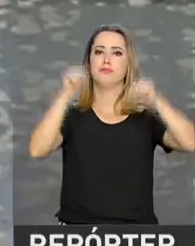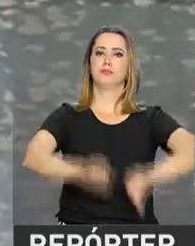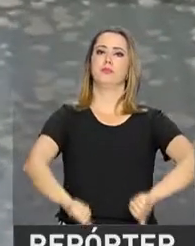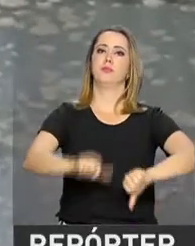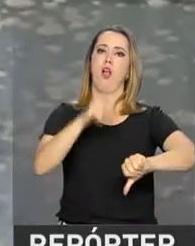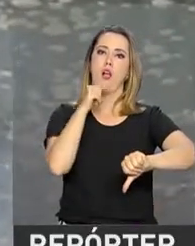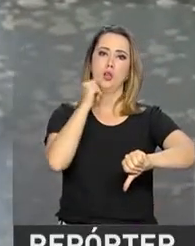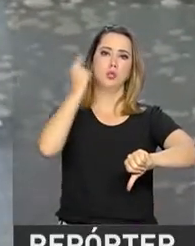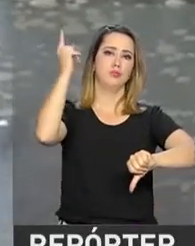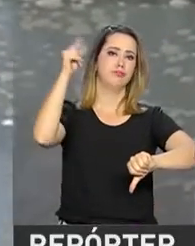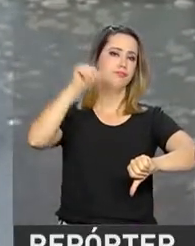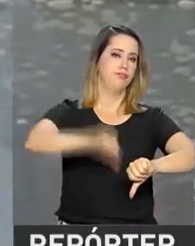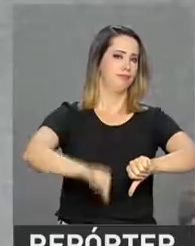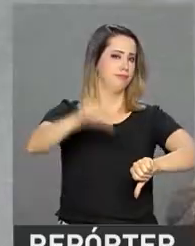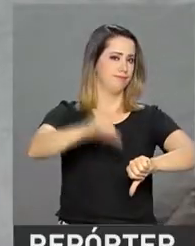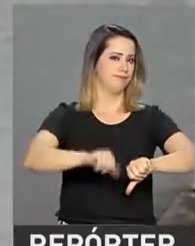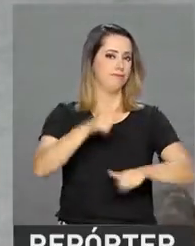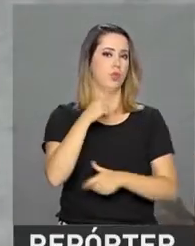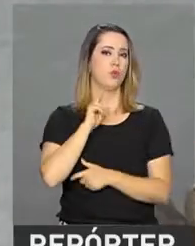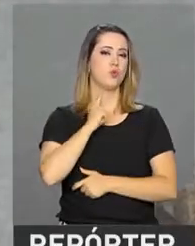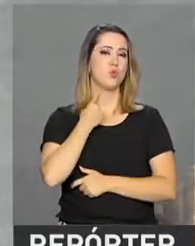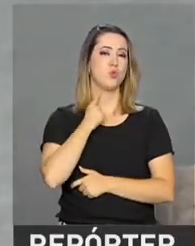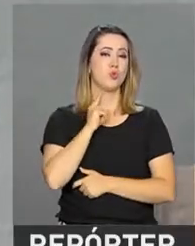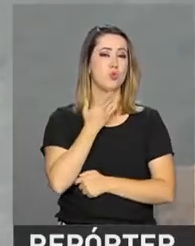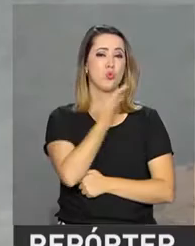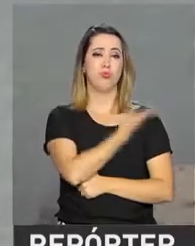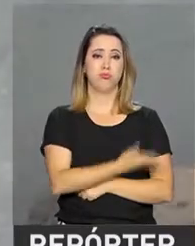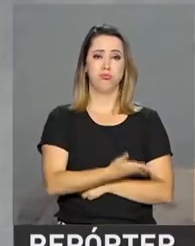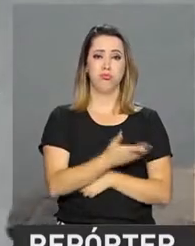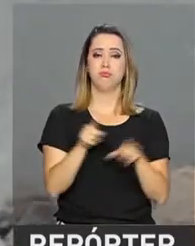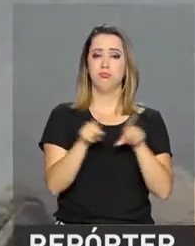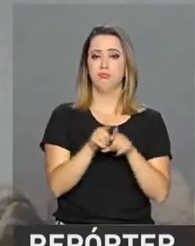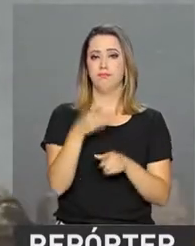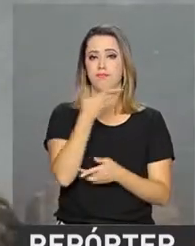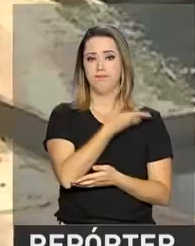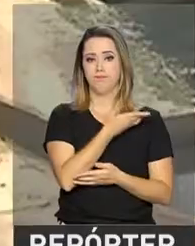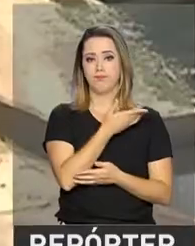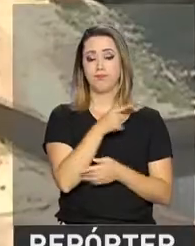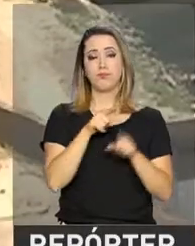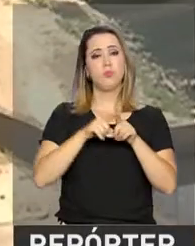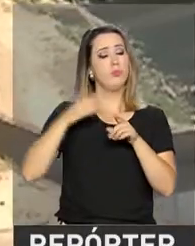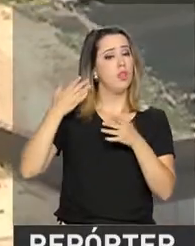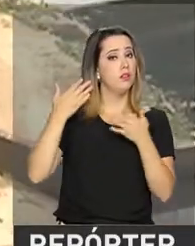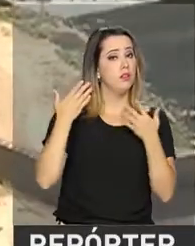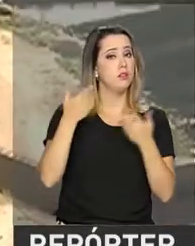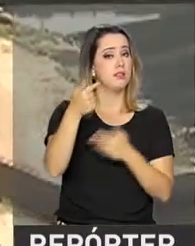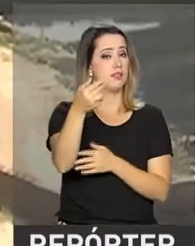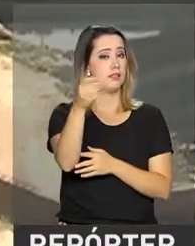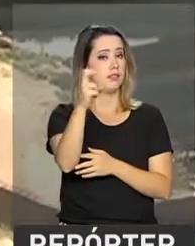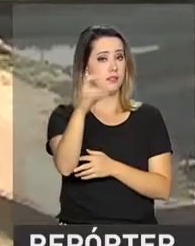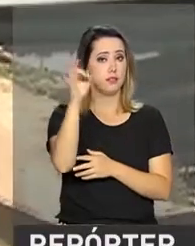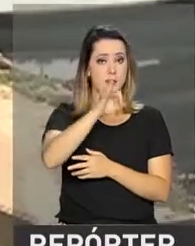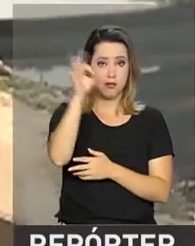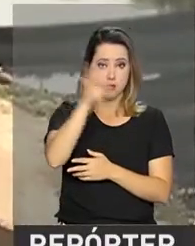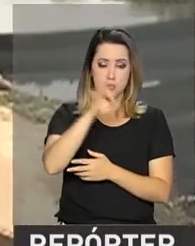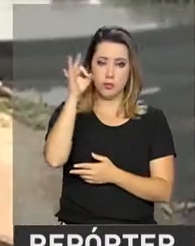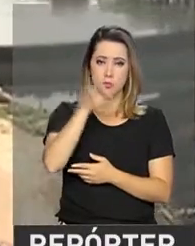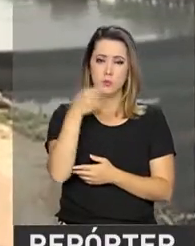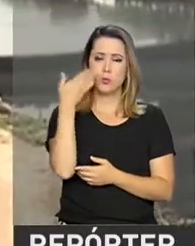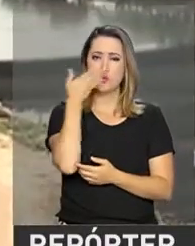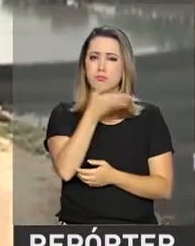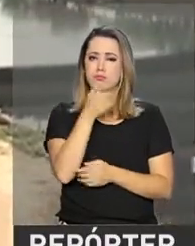água comprometida por conta do excesso de carga orgânica, sendo que em 75%